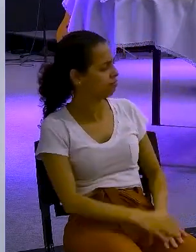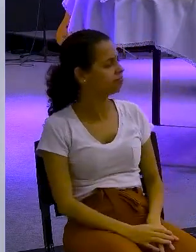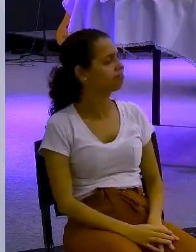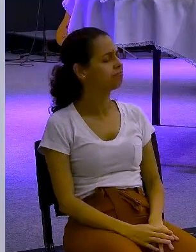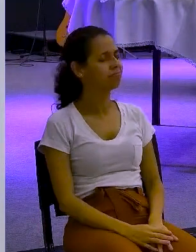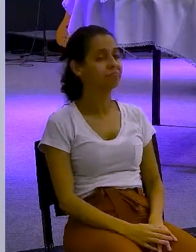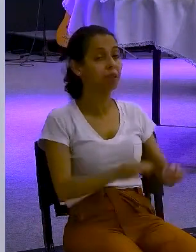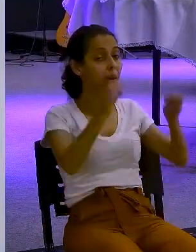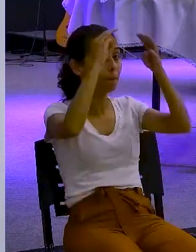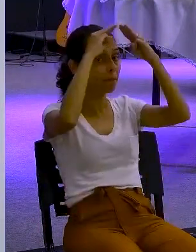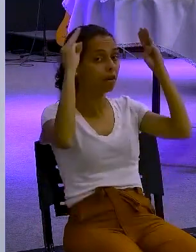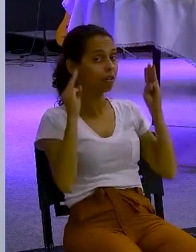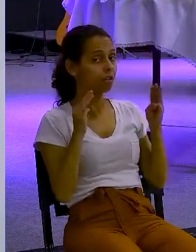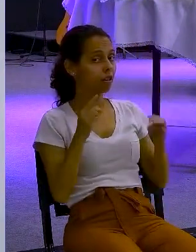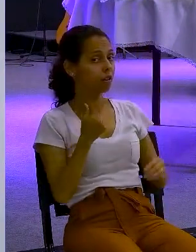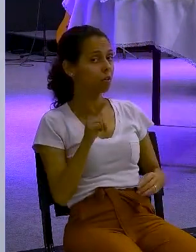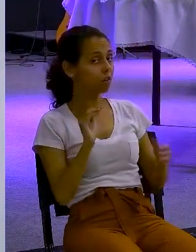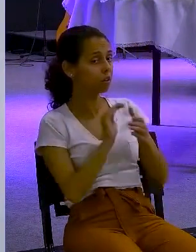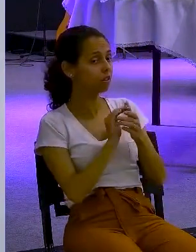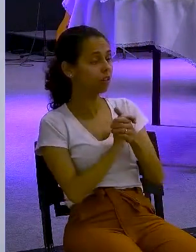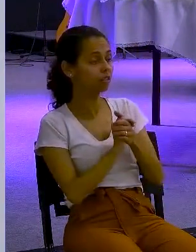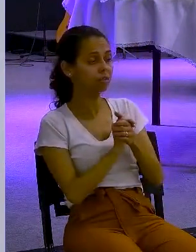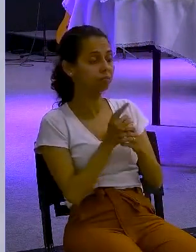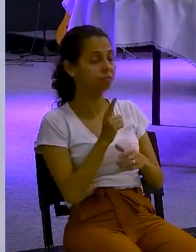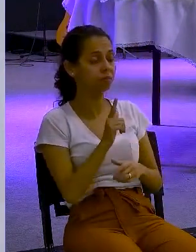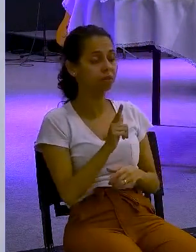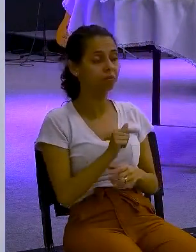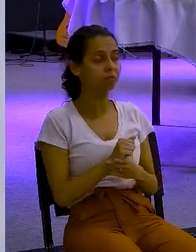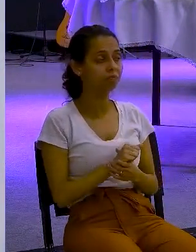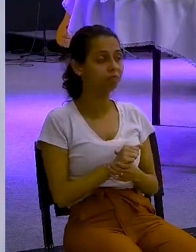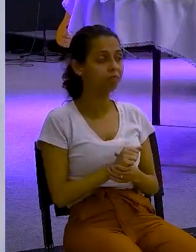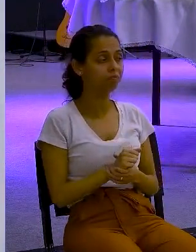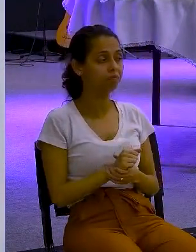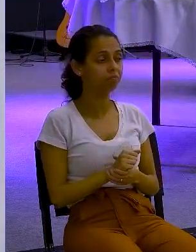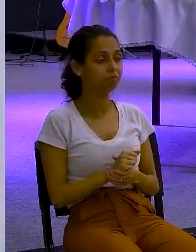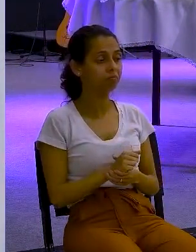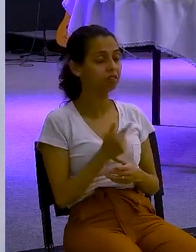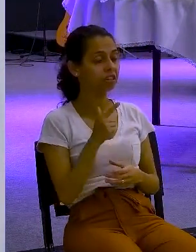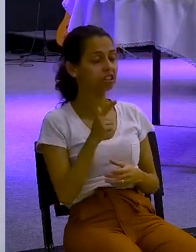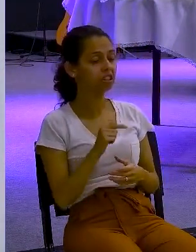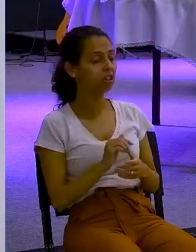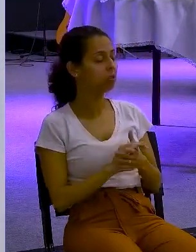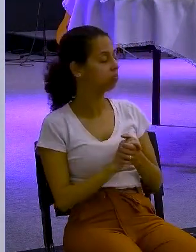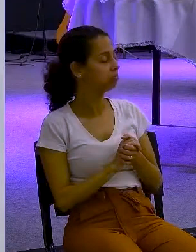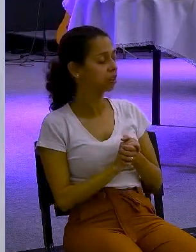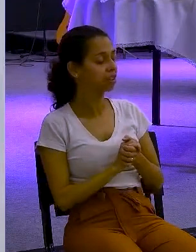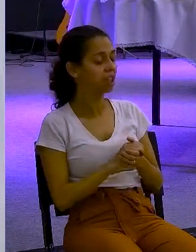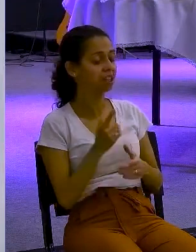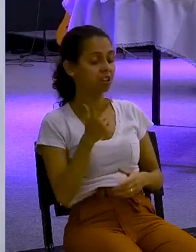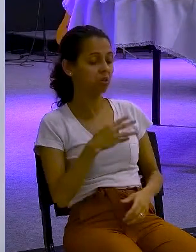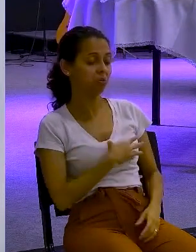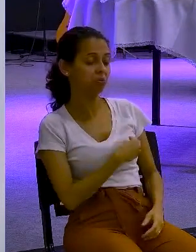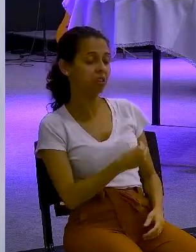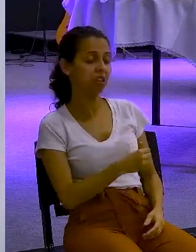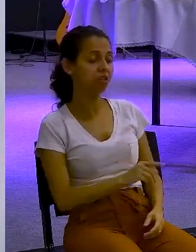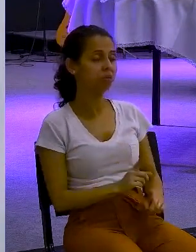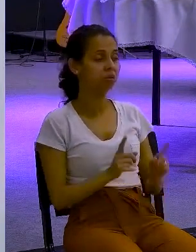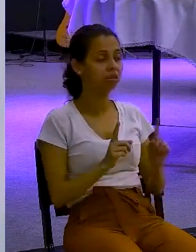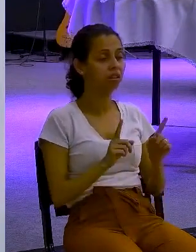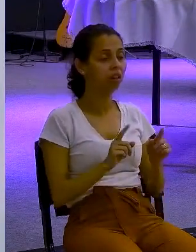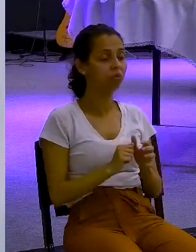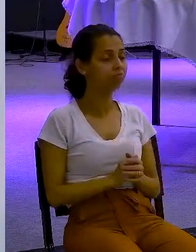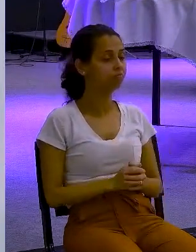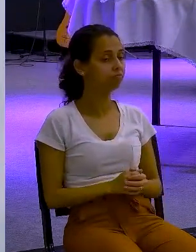Maria não era casada. Maria não estava planejando ter filhos. Não tinha uma campanha de oração para que Maria fosse